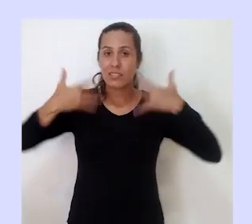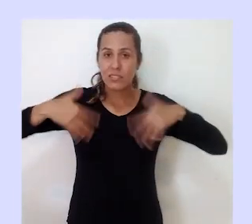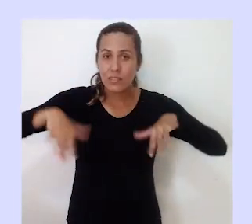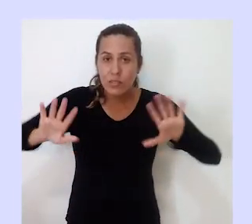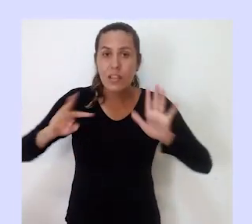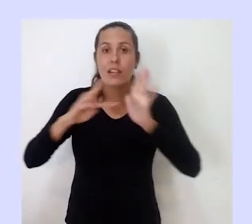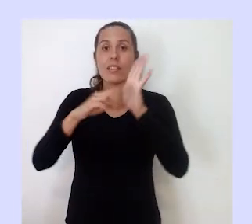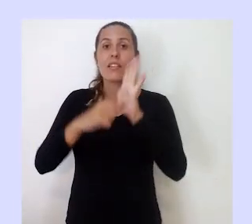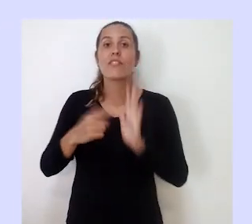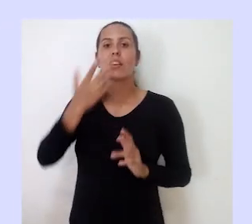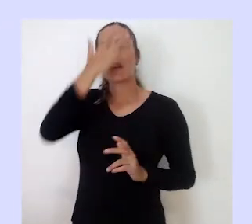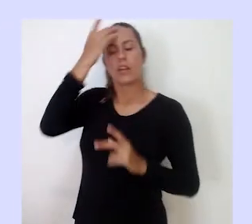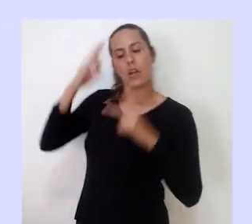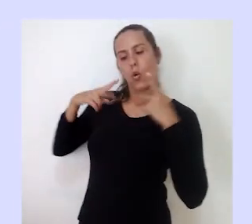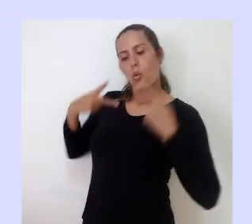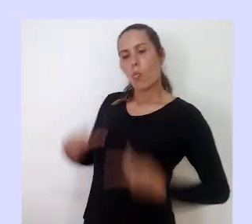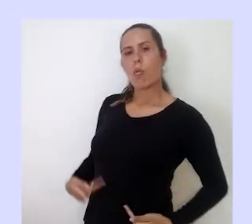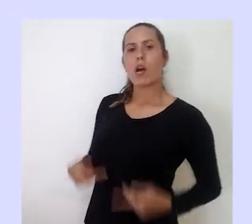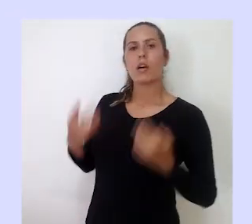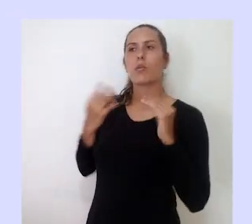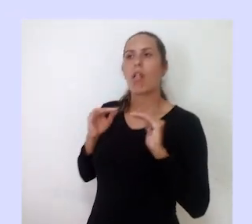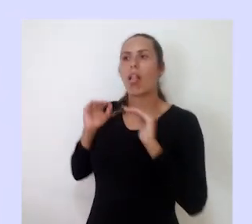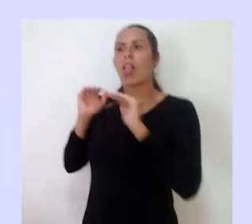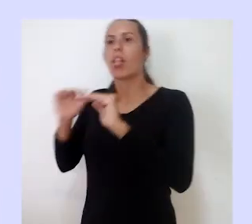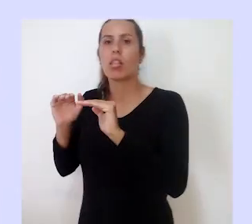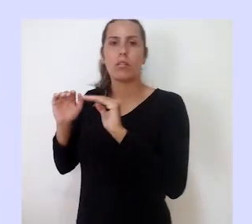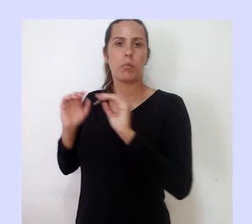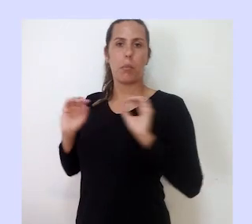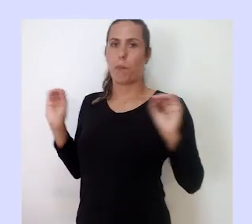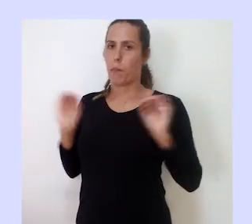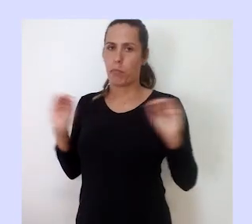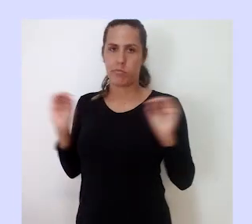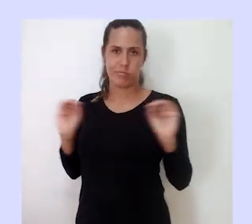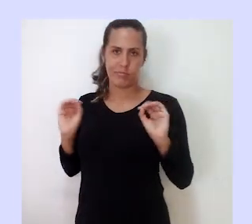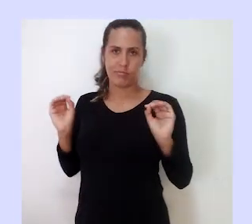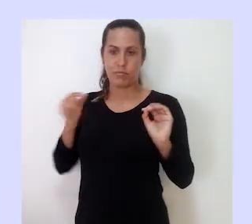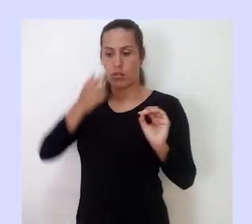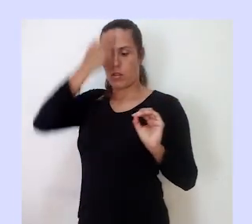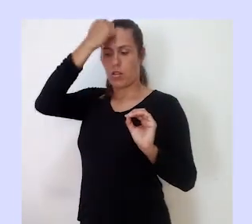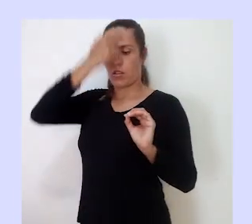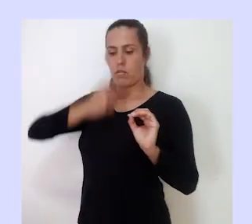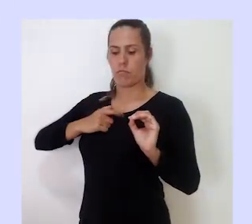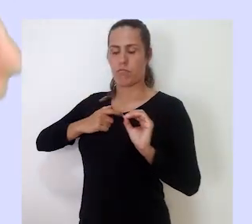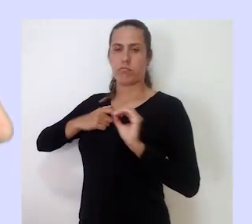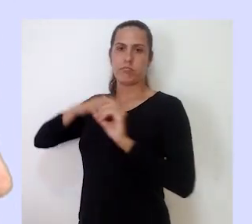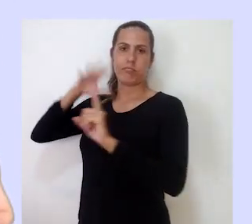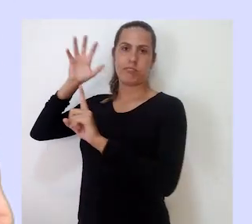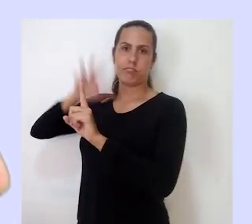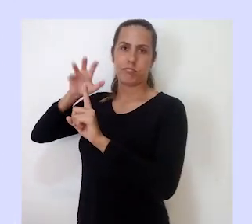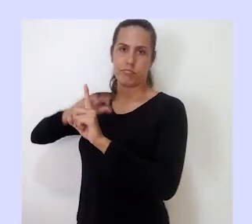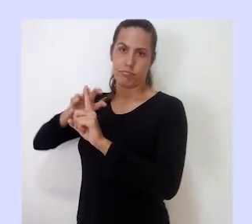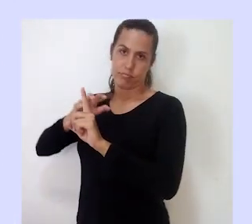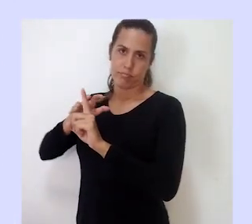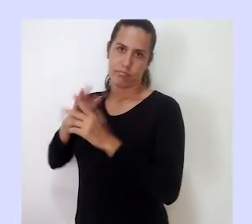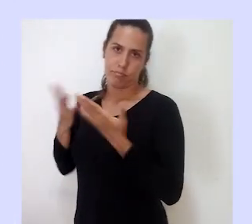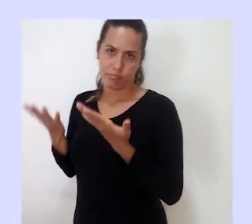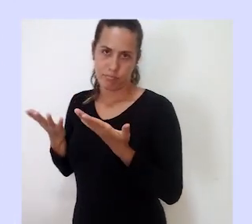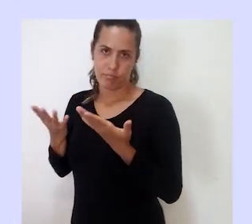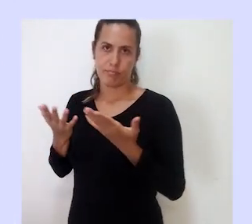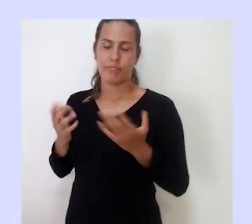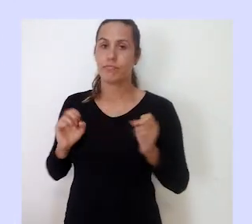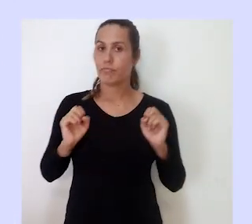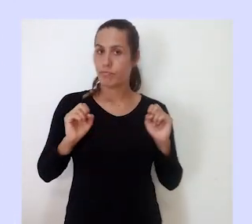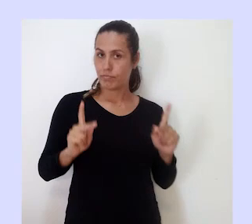homem não pode ter envolvimento, o homem não pode ser o agente causador desse